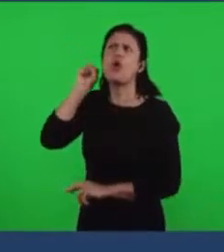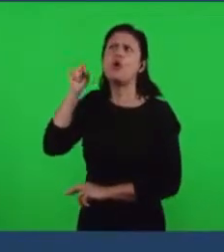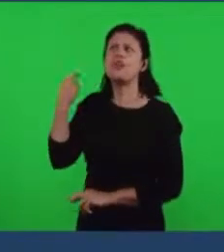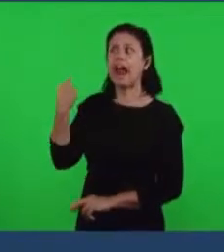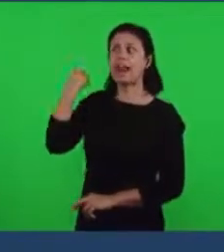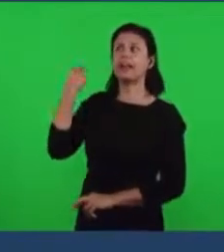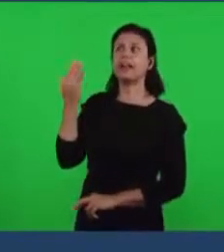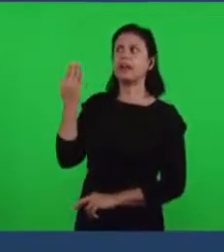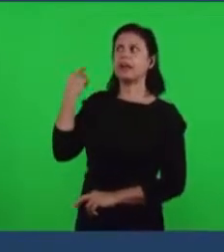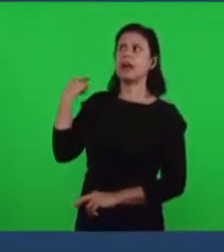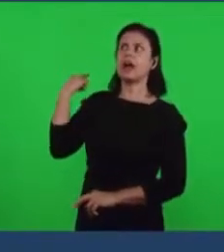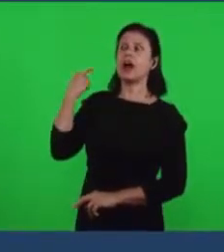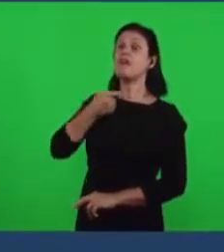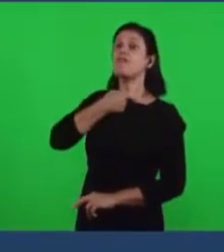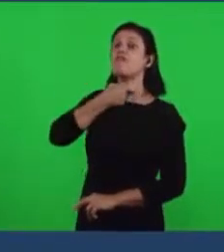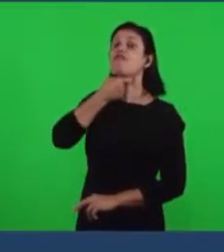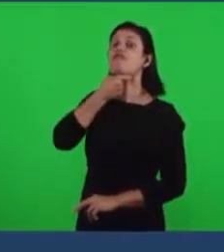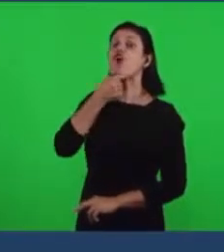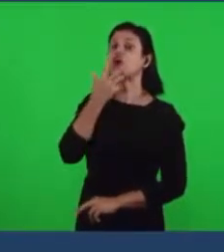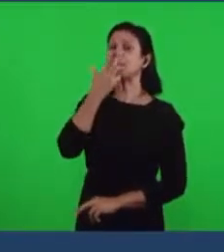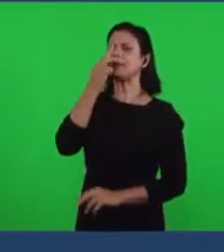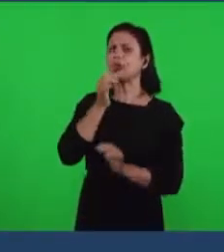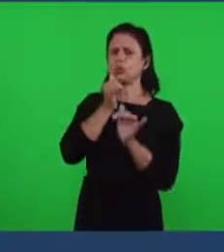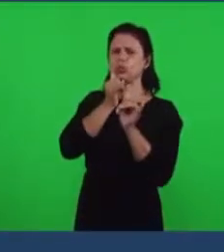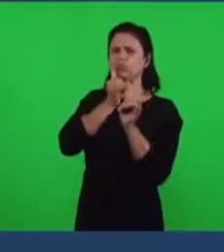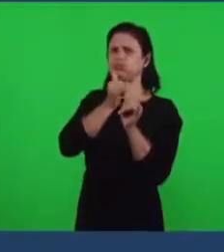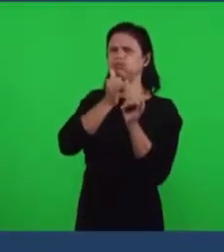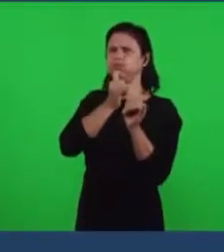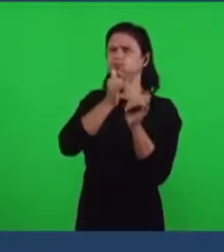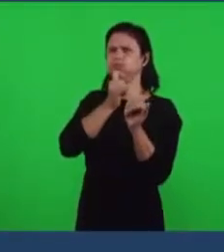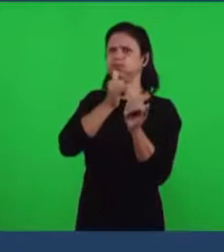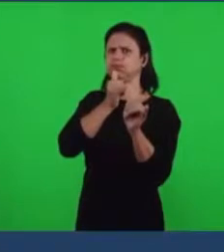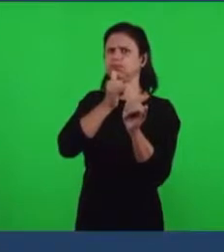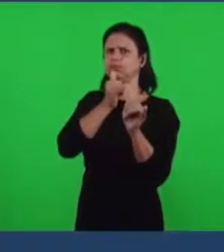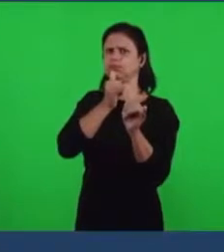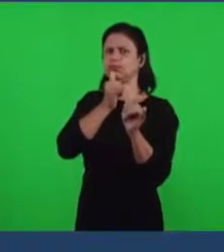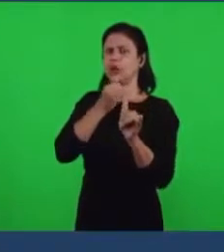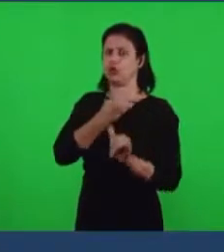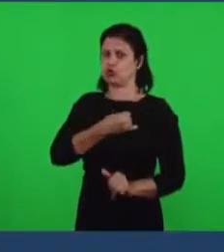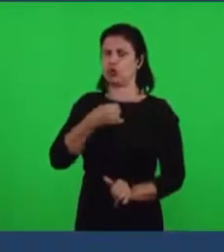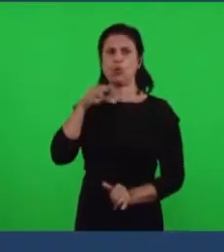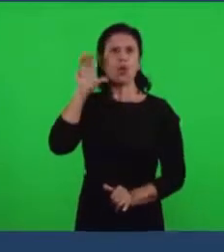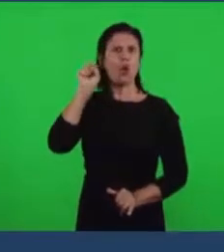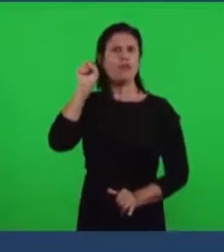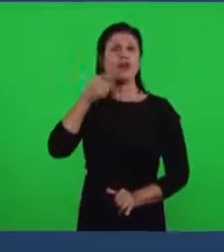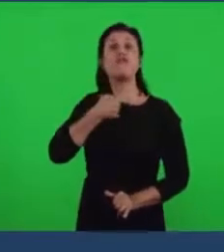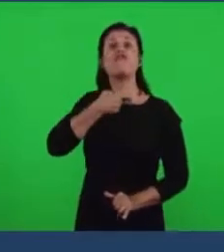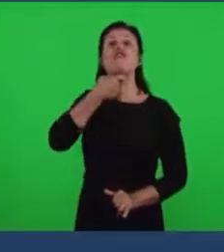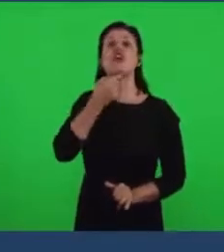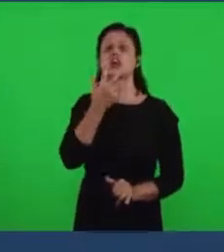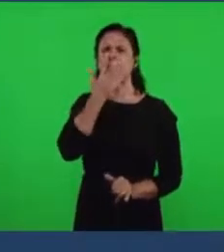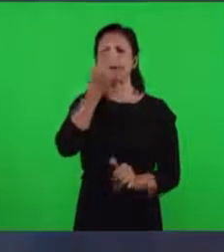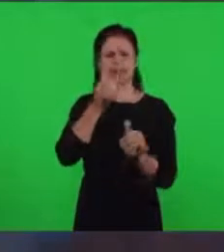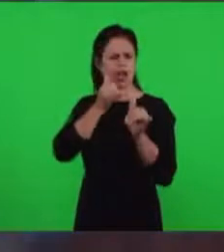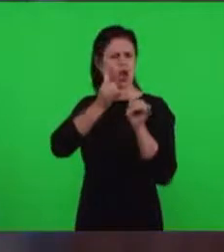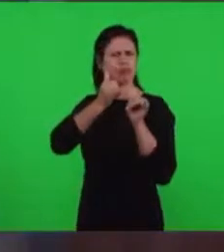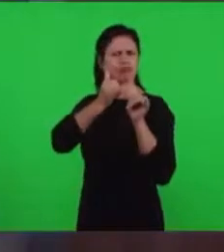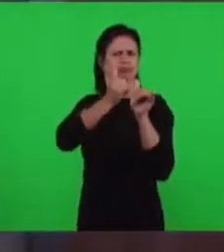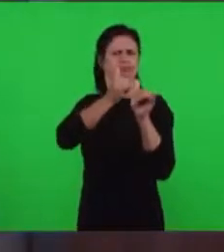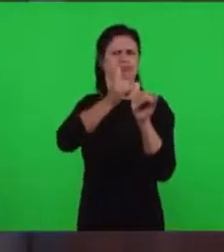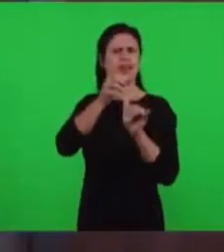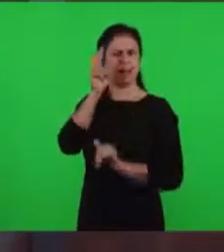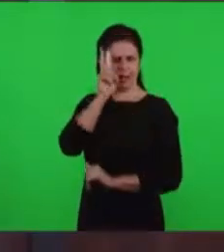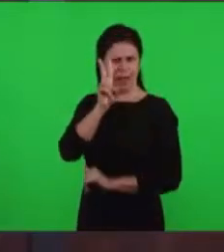voz como de trombeta então isso porque joão ouviu uma grande voz como de trombeta assunto que foi naturalmente